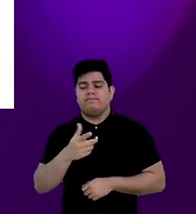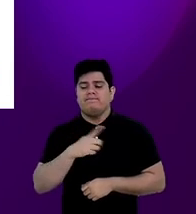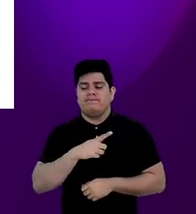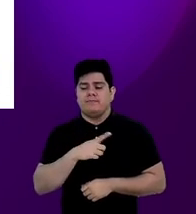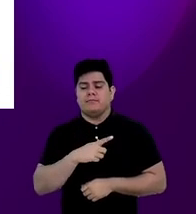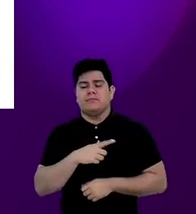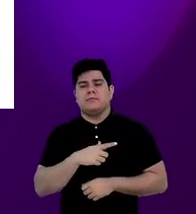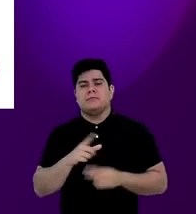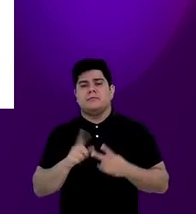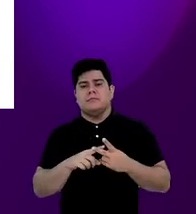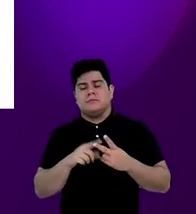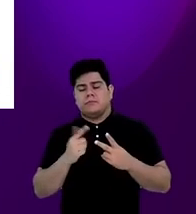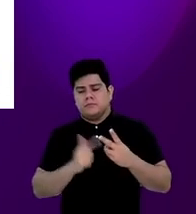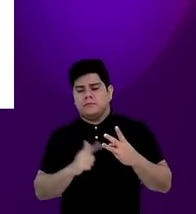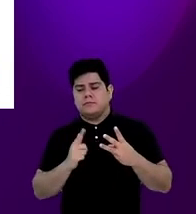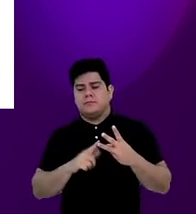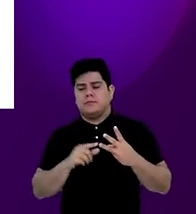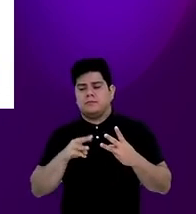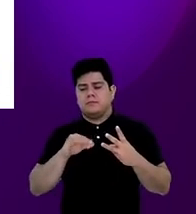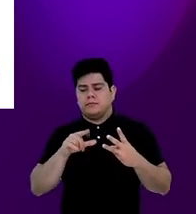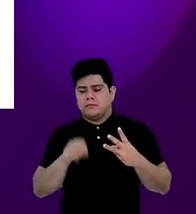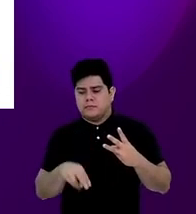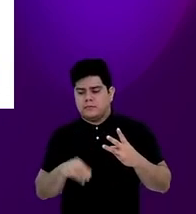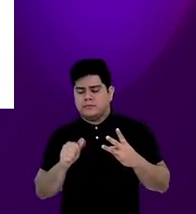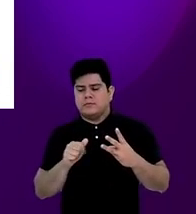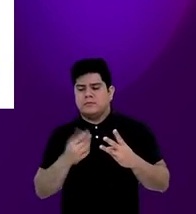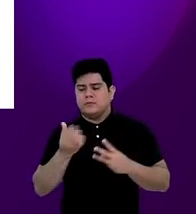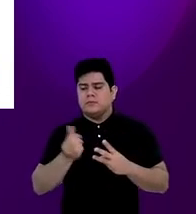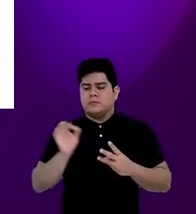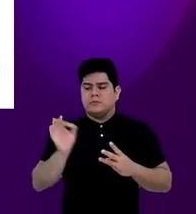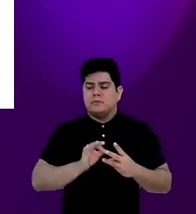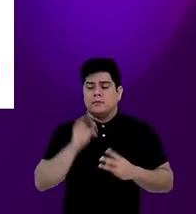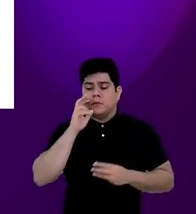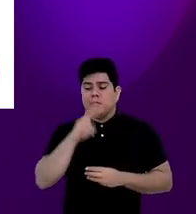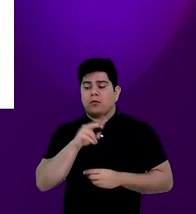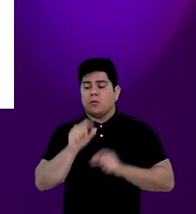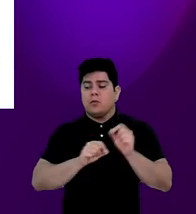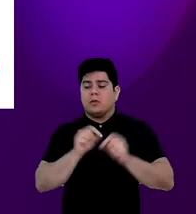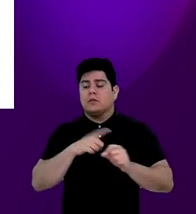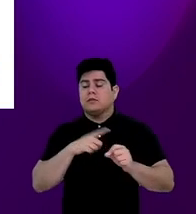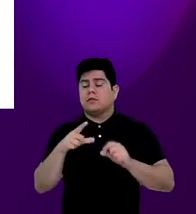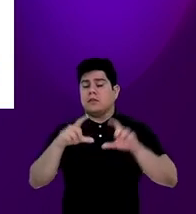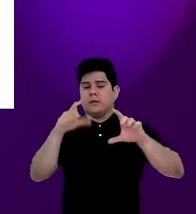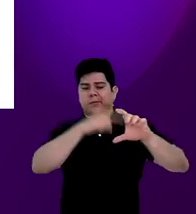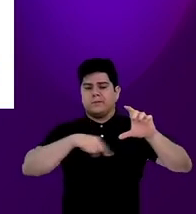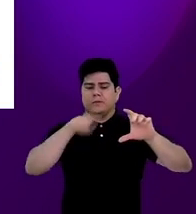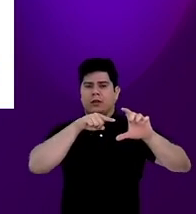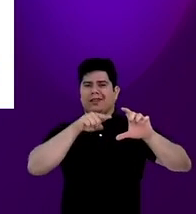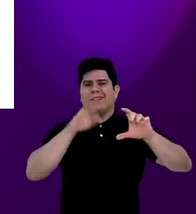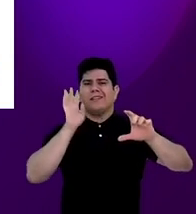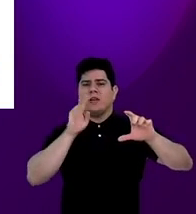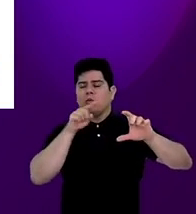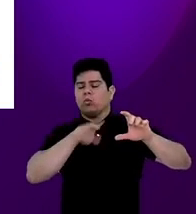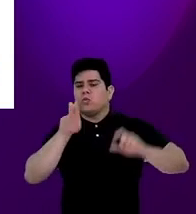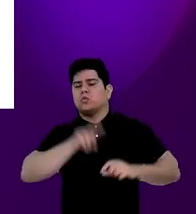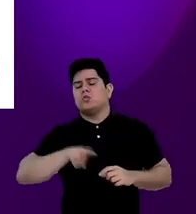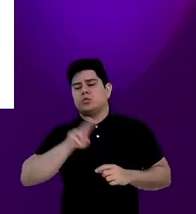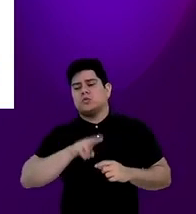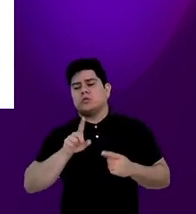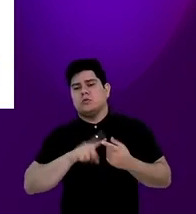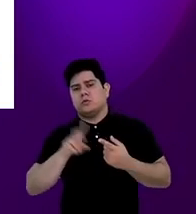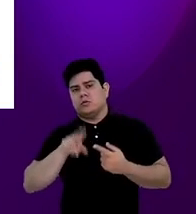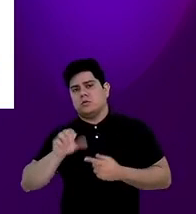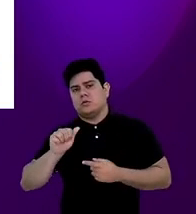aguda 19%, mieloma 6%, e vocês veem aqui um aspecto interessante, que é o uso tanto do